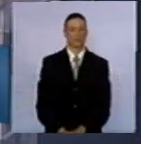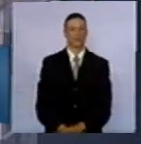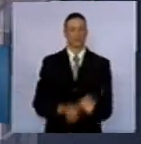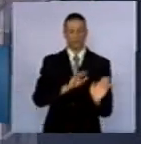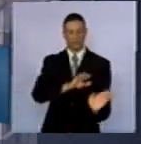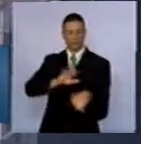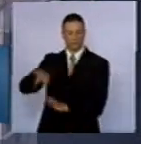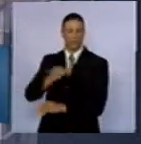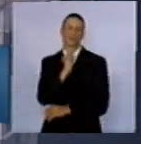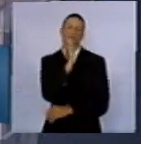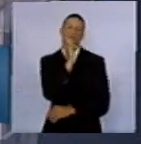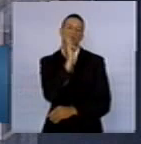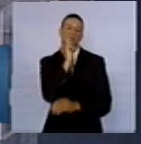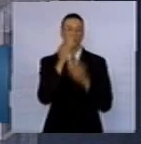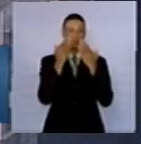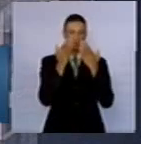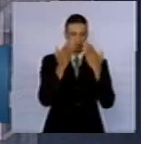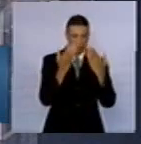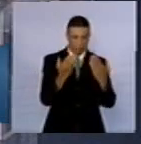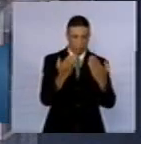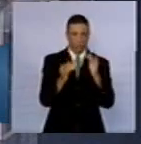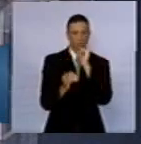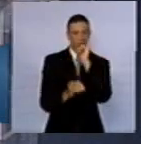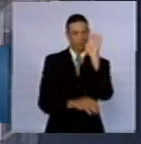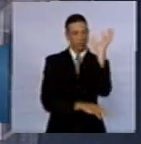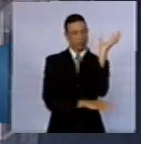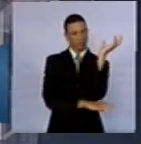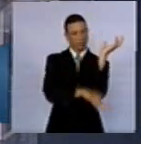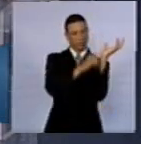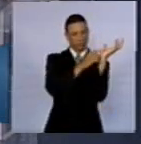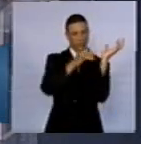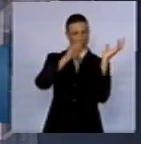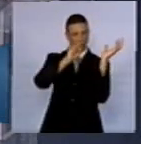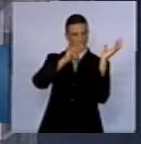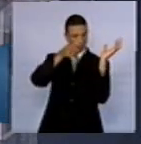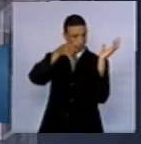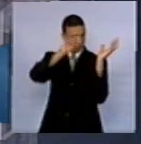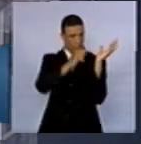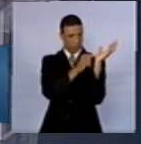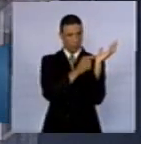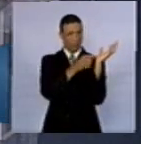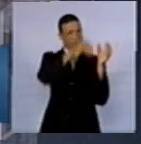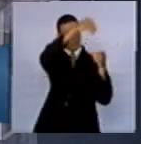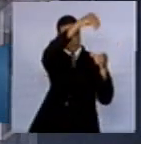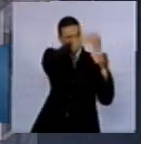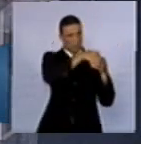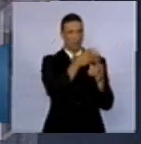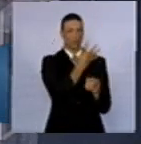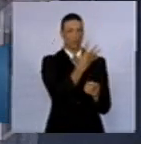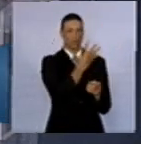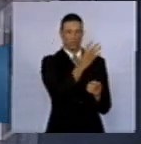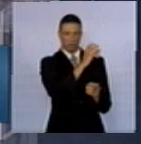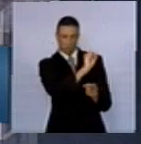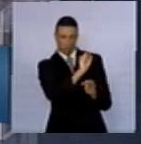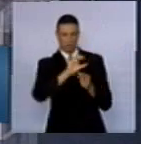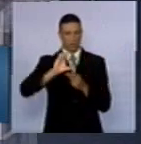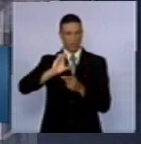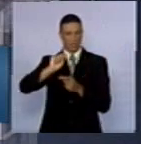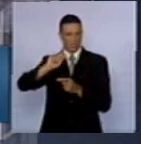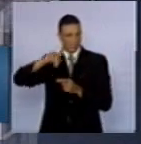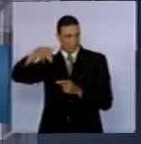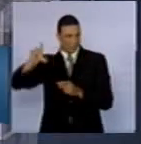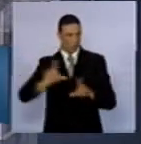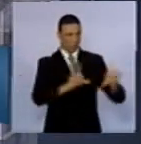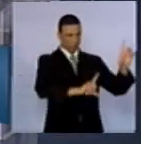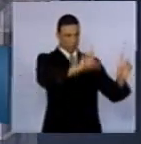Trazendo aqui um exemplo para vocês, hoje a Sky conta no seu line-up com 48 canais brasileiros, dentre eles canais de